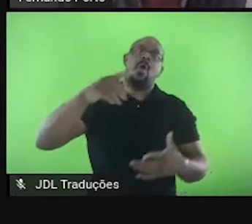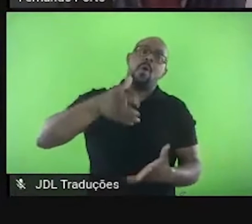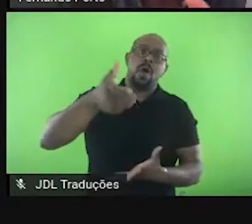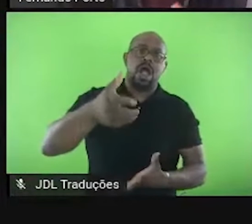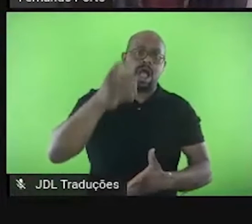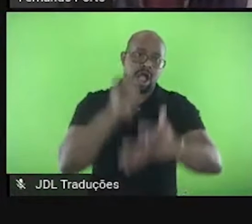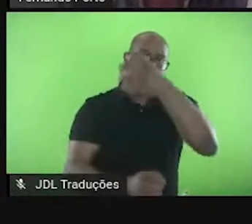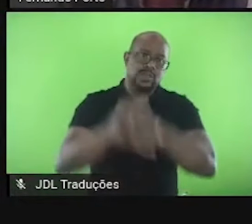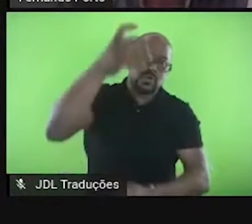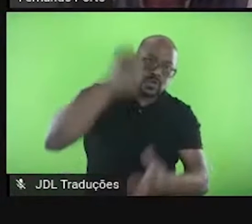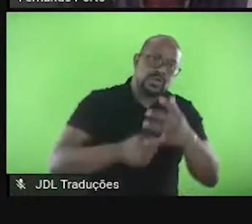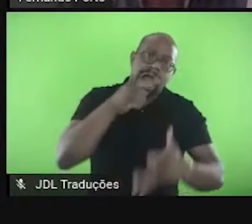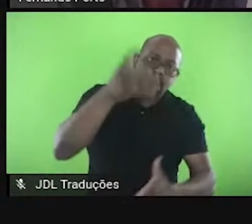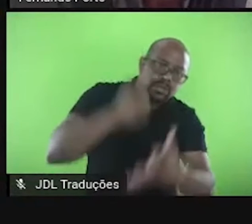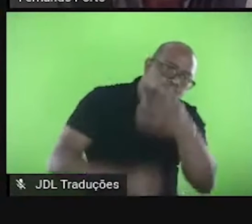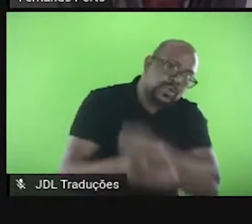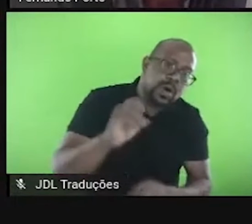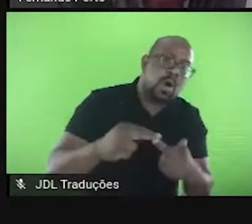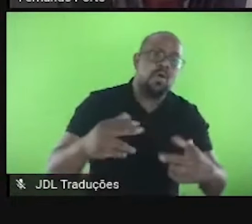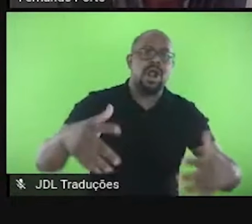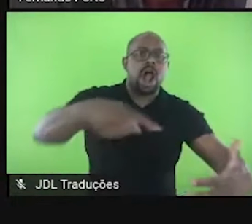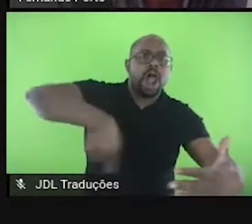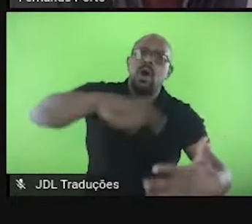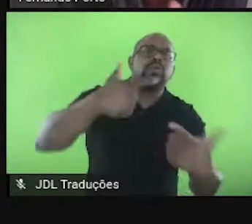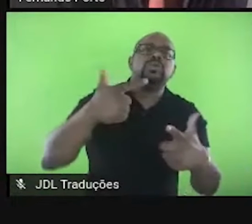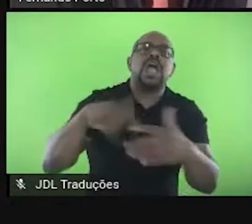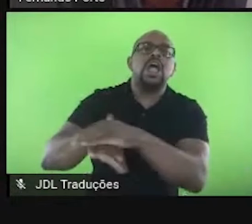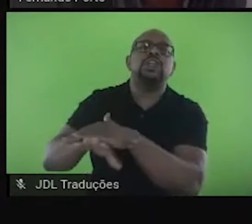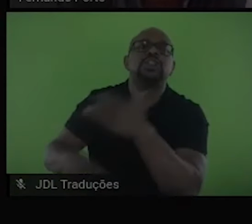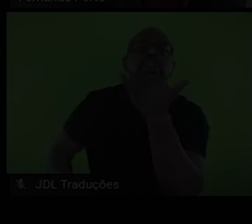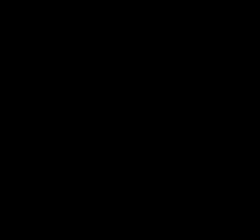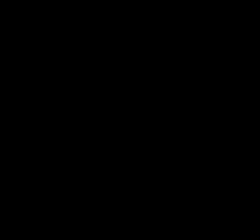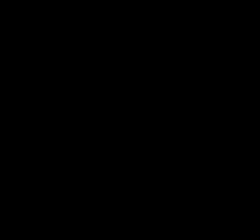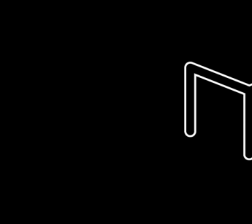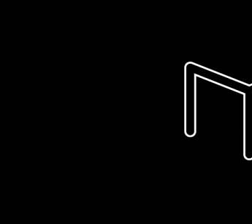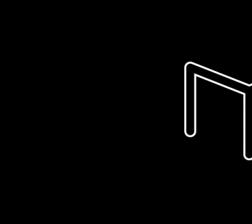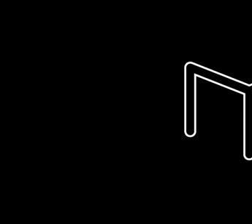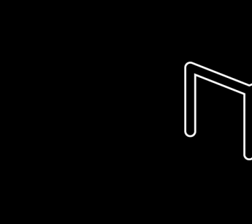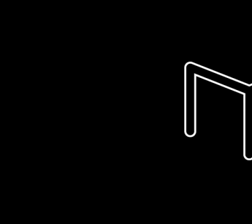artesanais, galões ou não há armazenamento? Sequer a água.